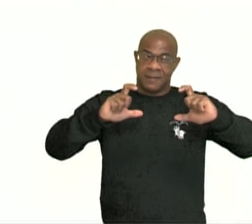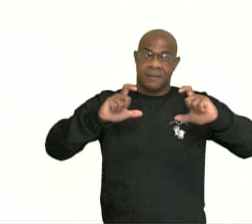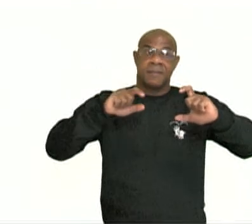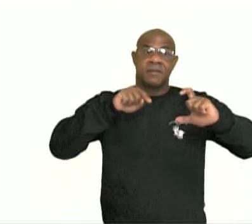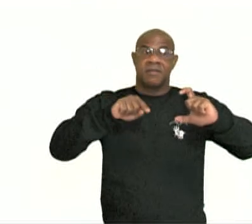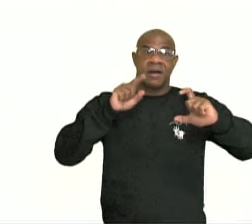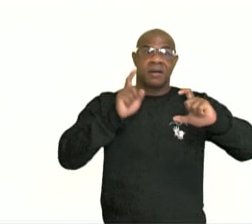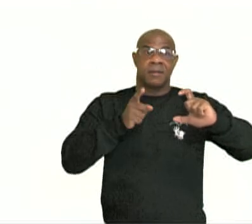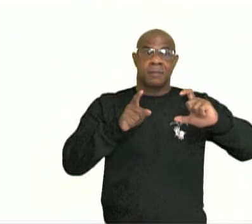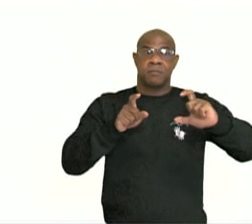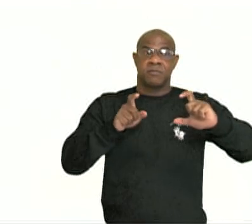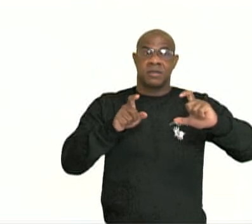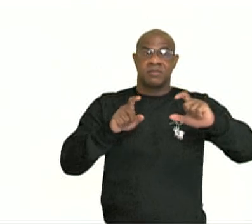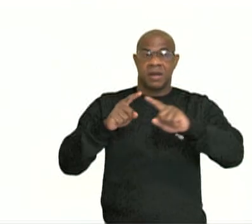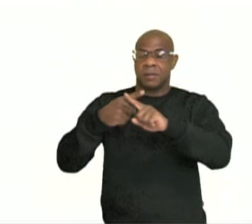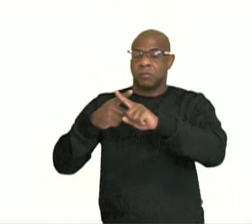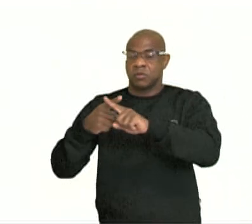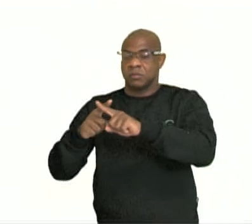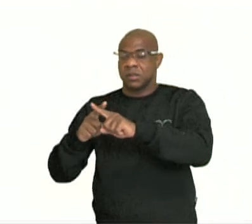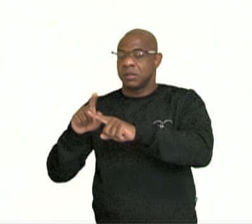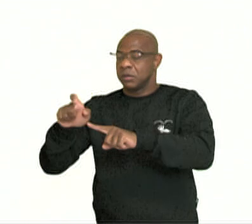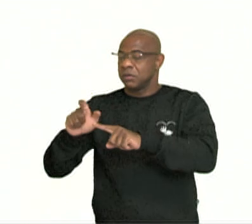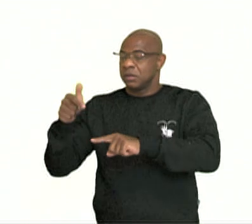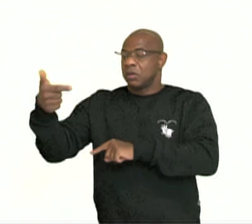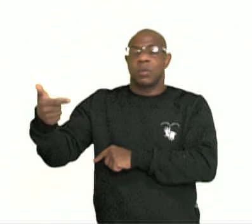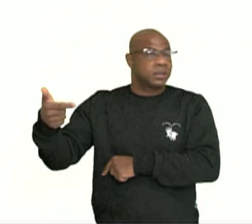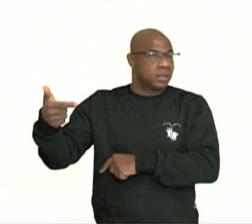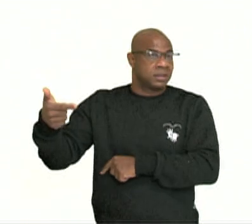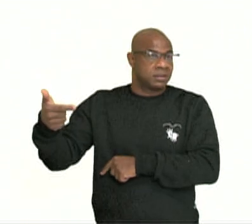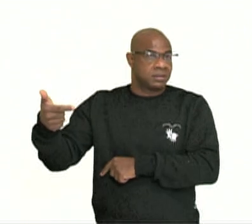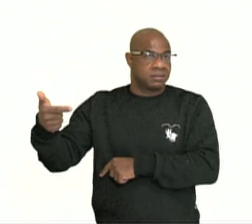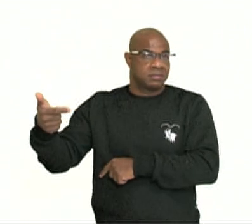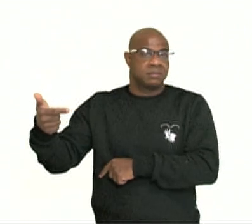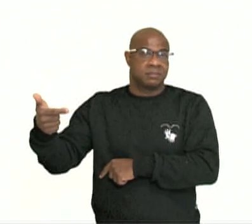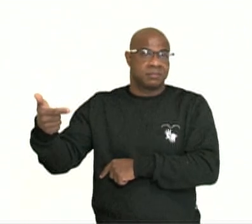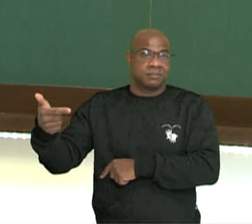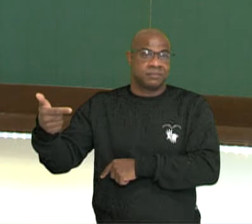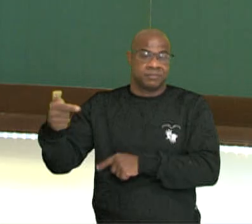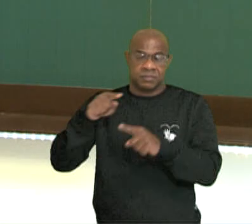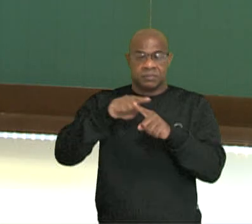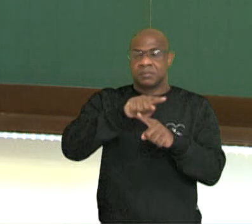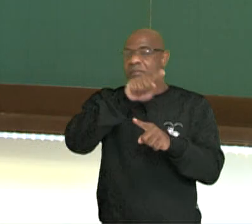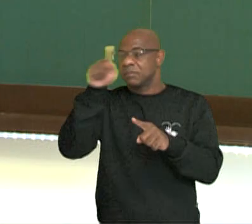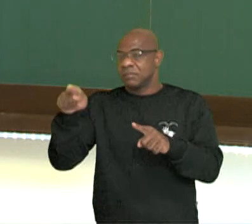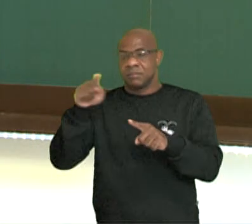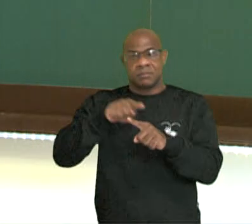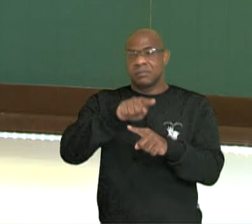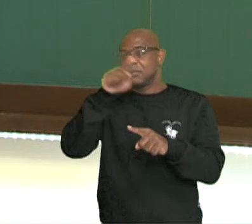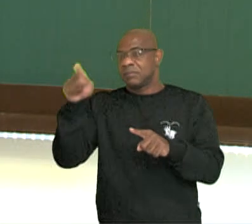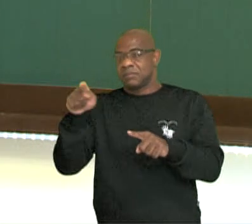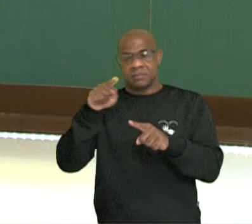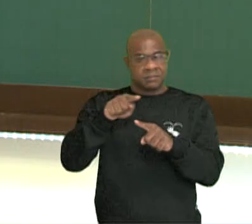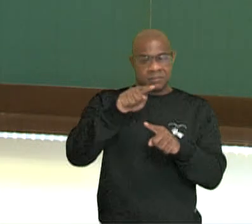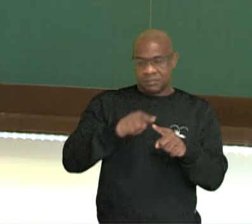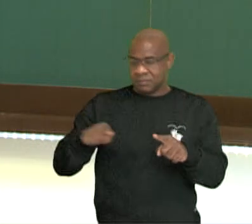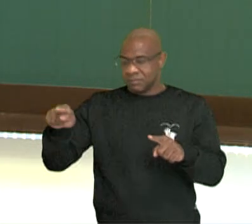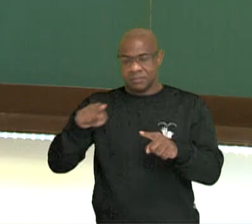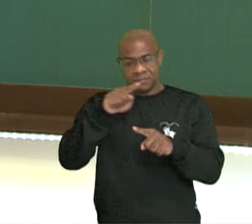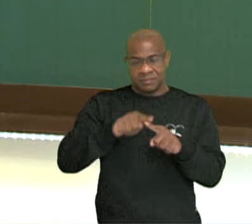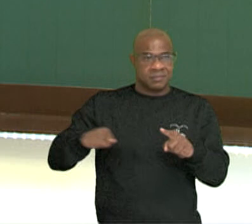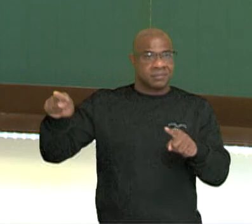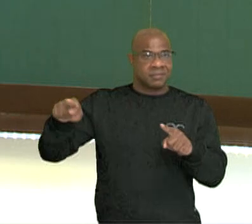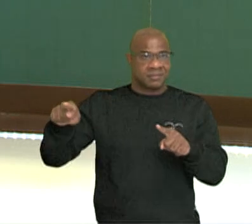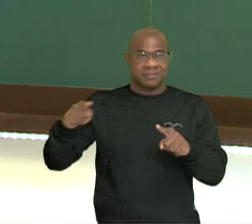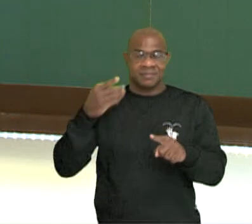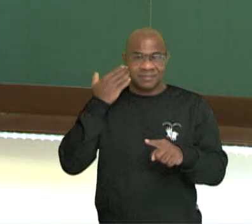vai multiplicar por x ao quadrado. E essa multiplicação seria distributiva. Vamos imaginar aqui, ó,